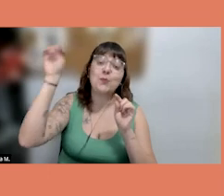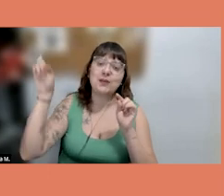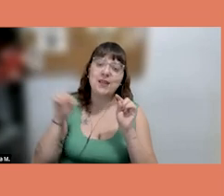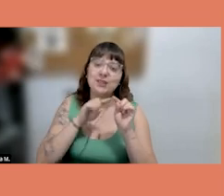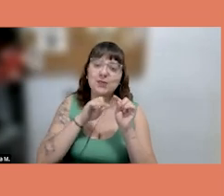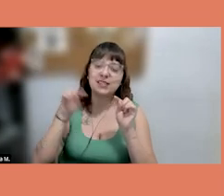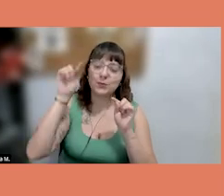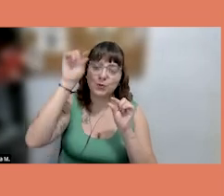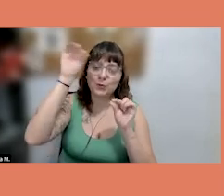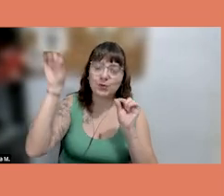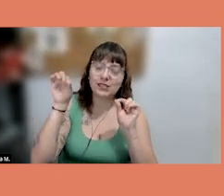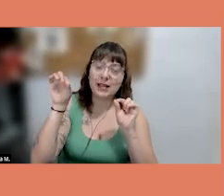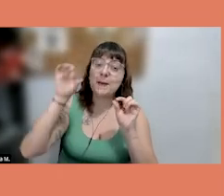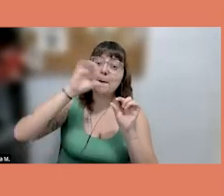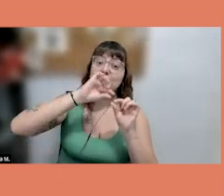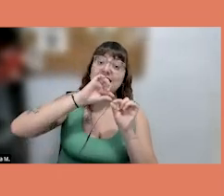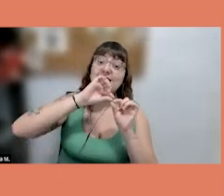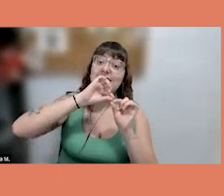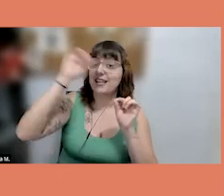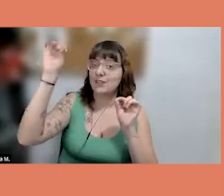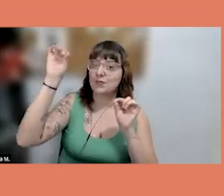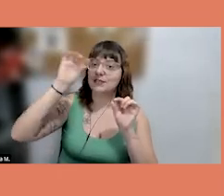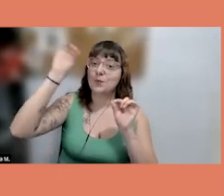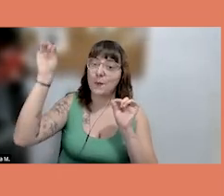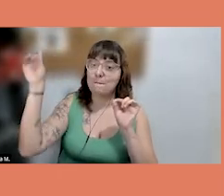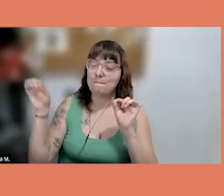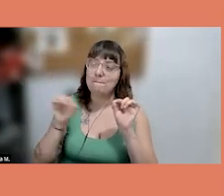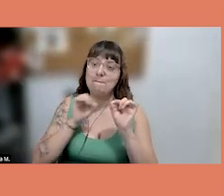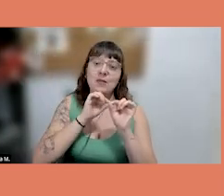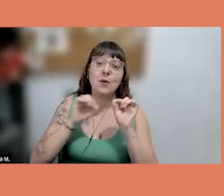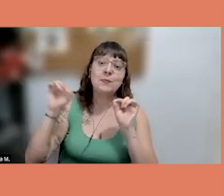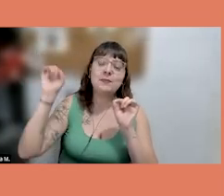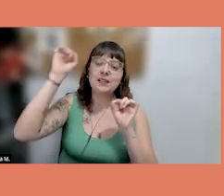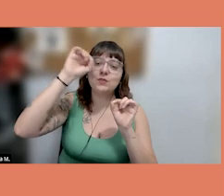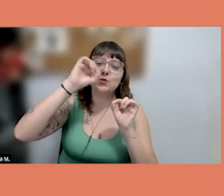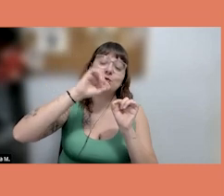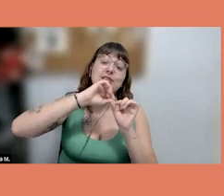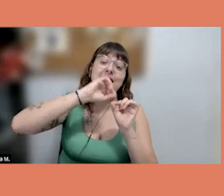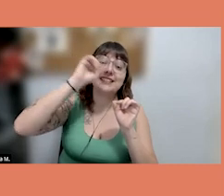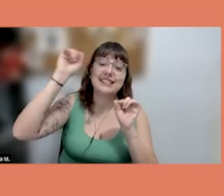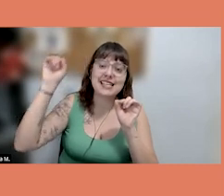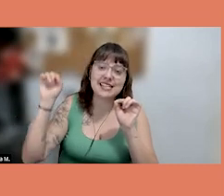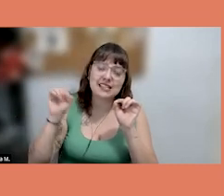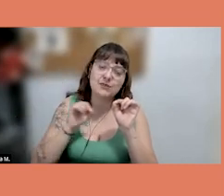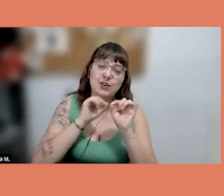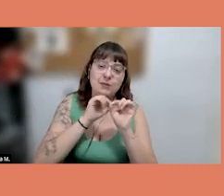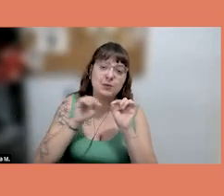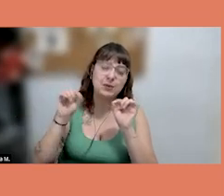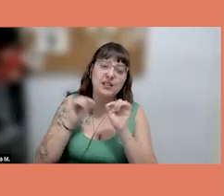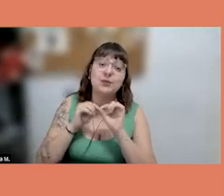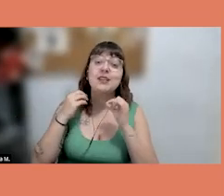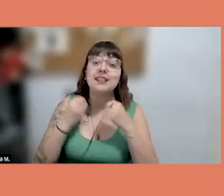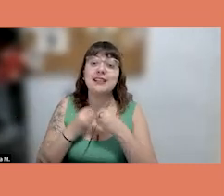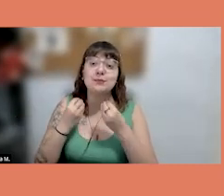nesses comprimentos que estão juntos, né? Mas é isso, são comprimentos juntos. As linhas que